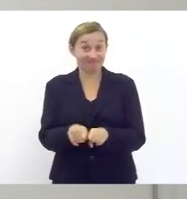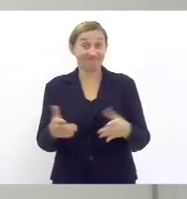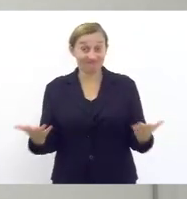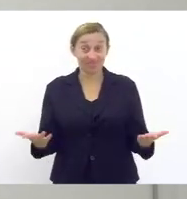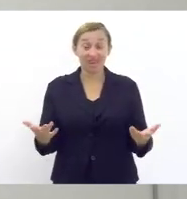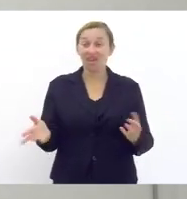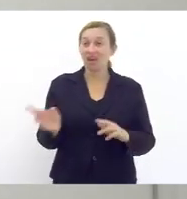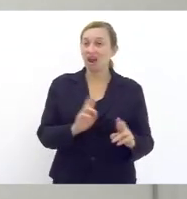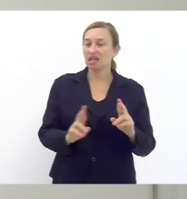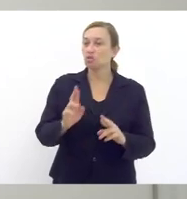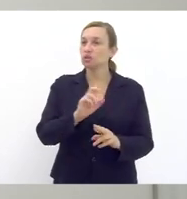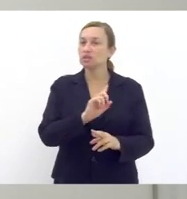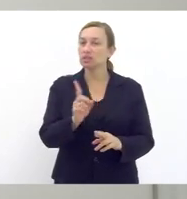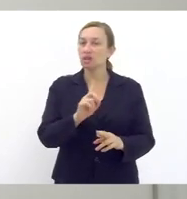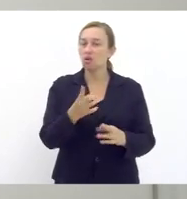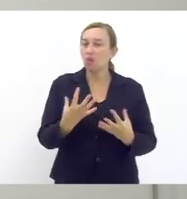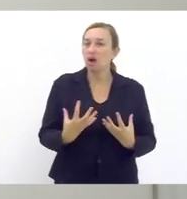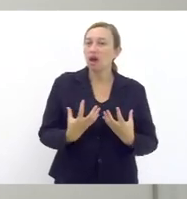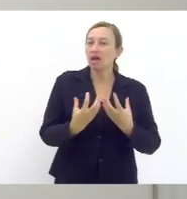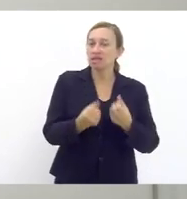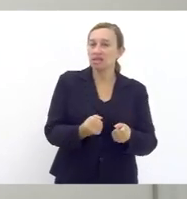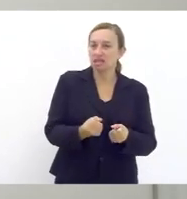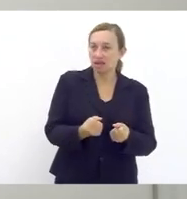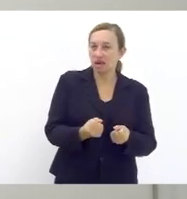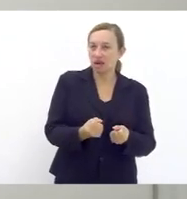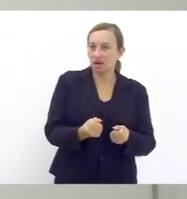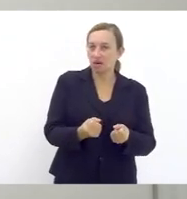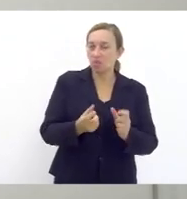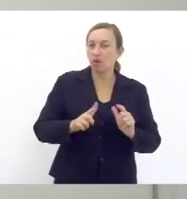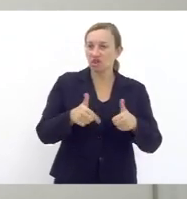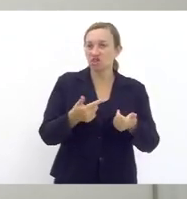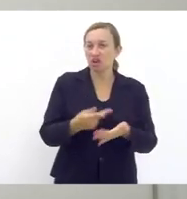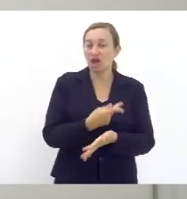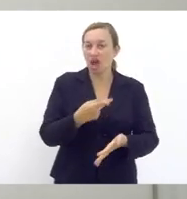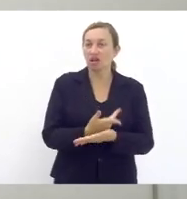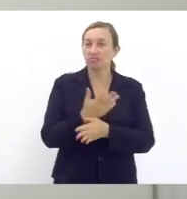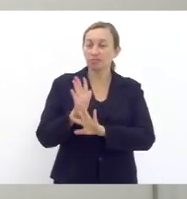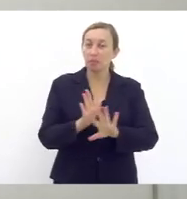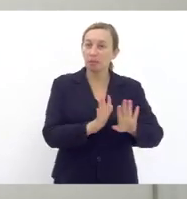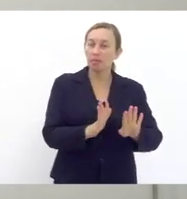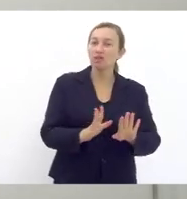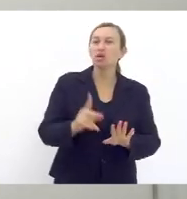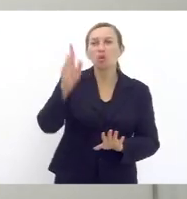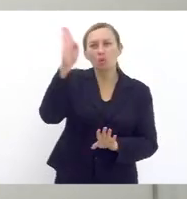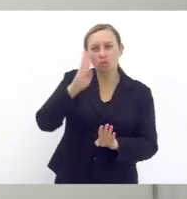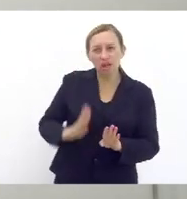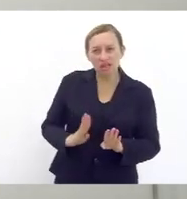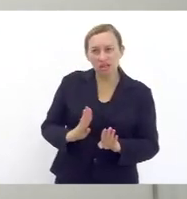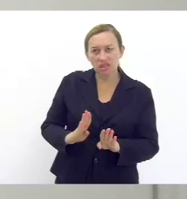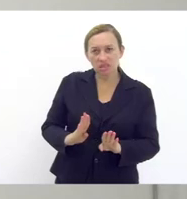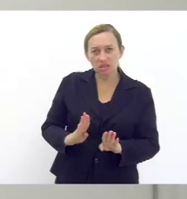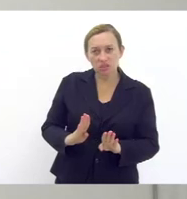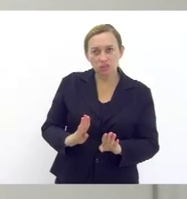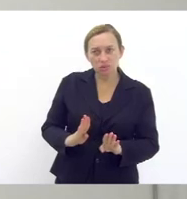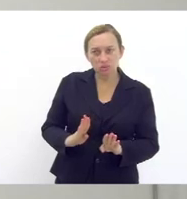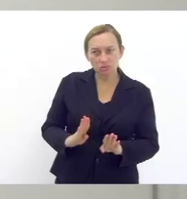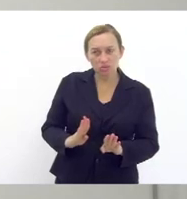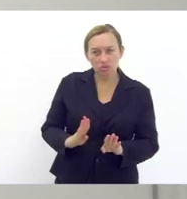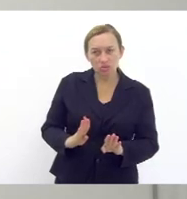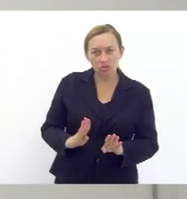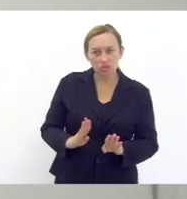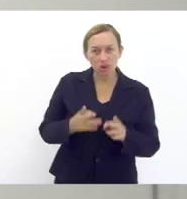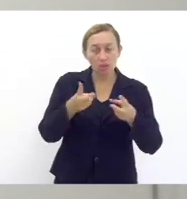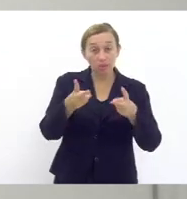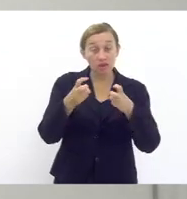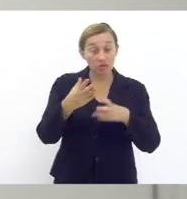não compactuar com atos mas o Brasil e agora vou começar a falar um pouquinho de